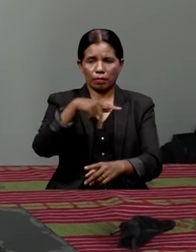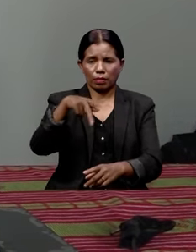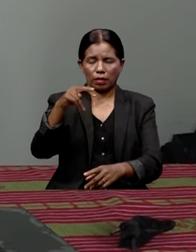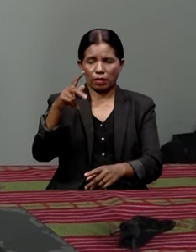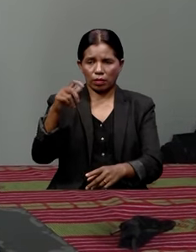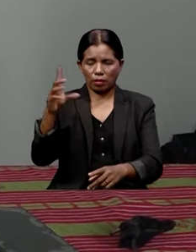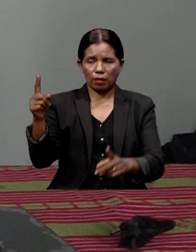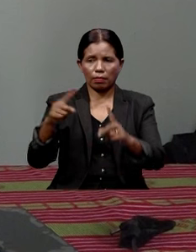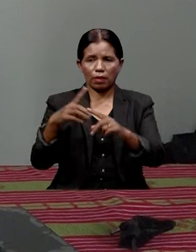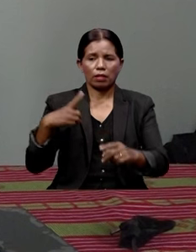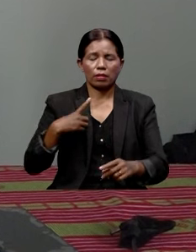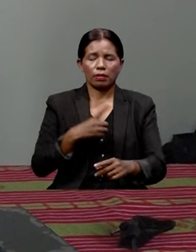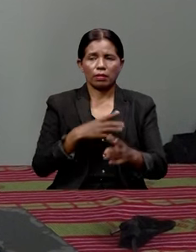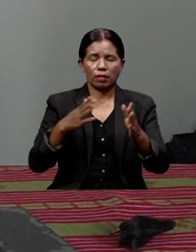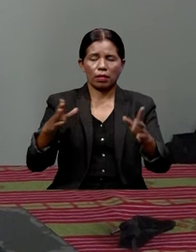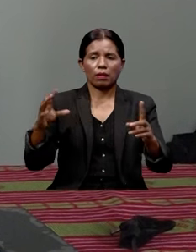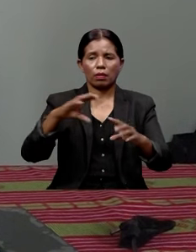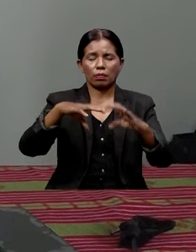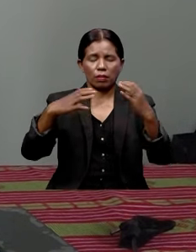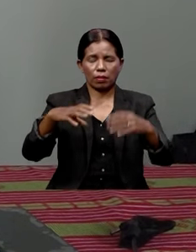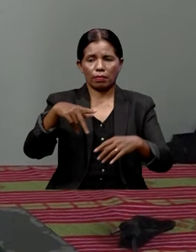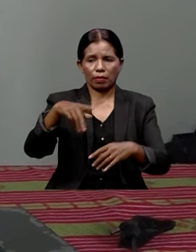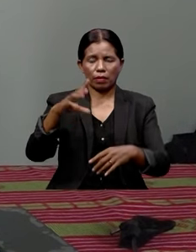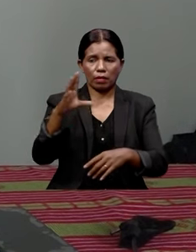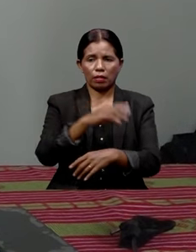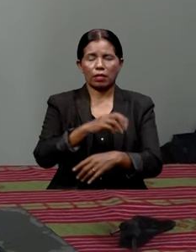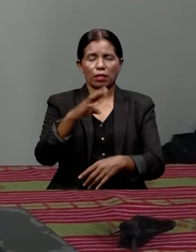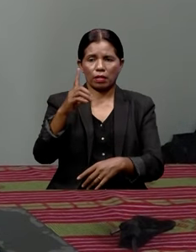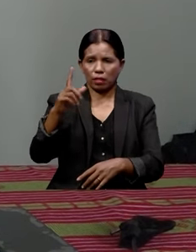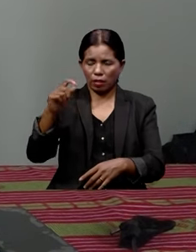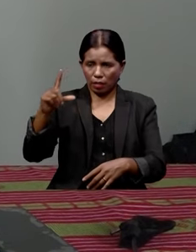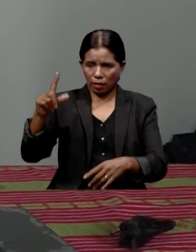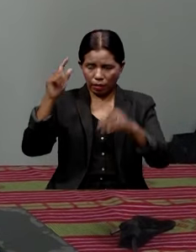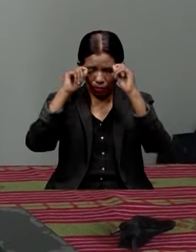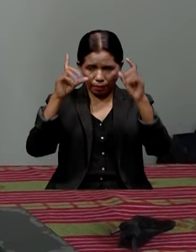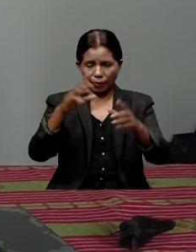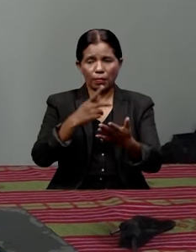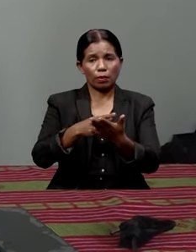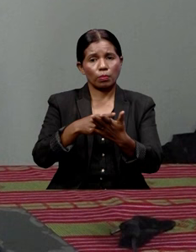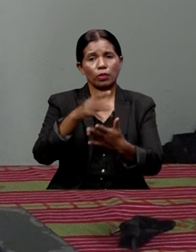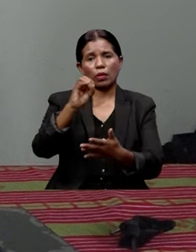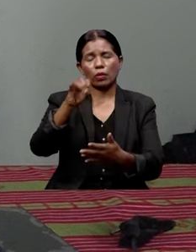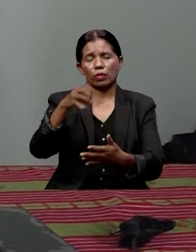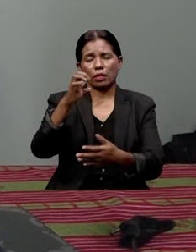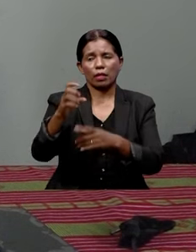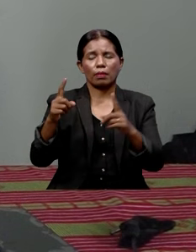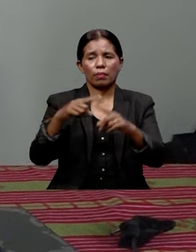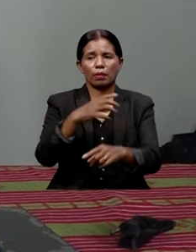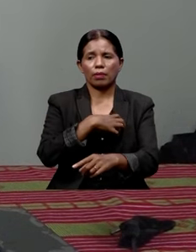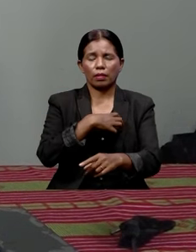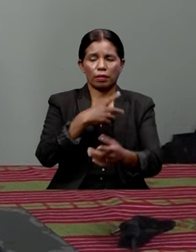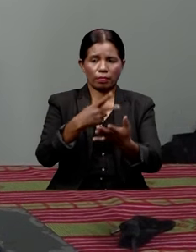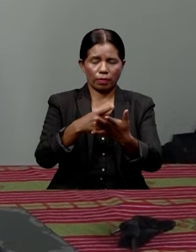va deputado Sira, Comissão B, Parlamento Nacional, República Democrática de Timor-Leste. Proposta hoje, va PNTL, e a proposta